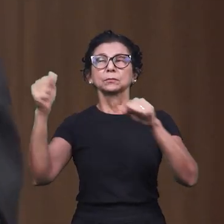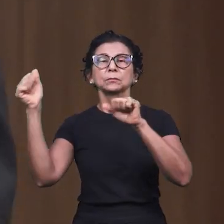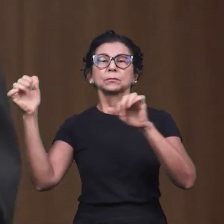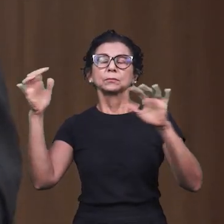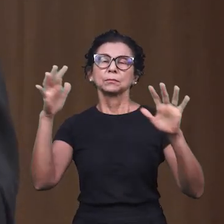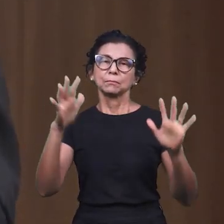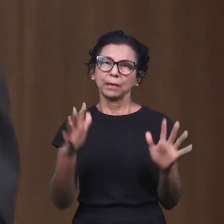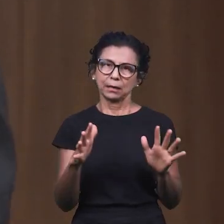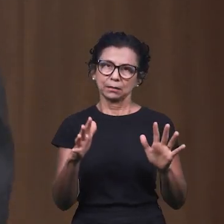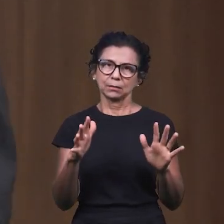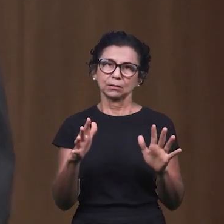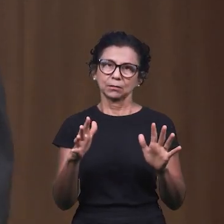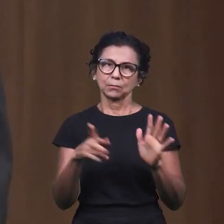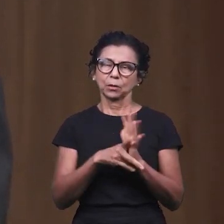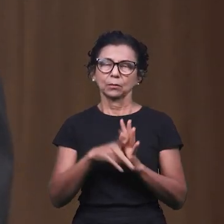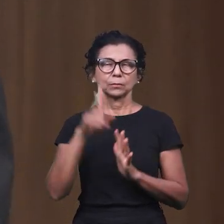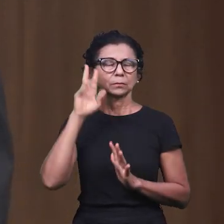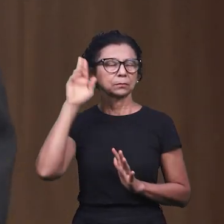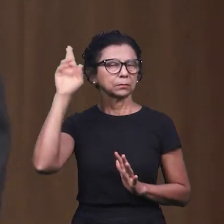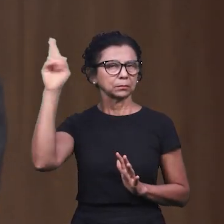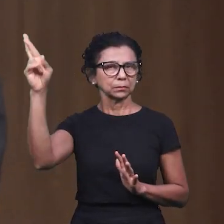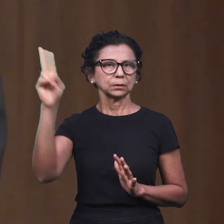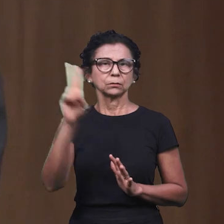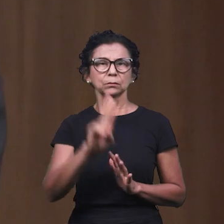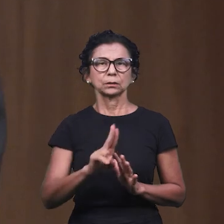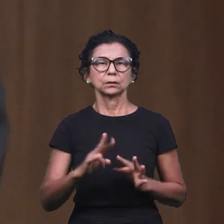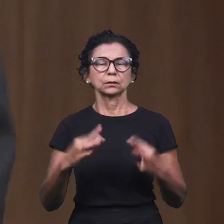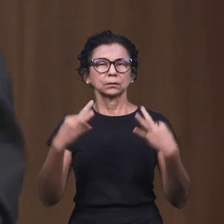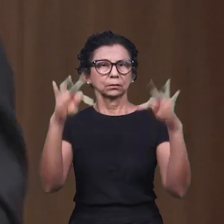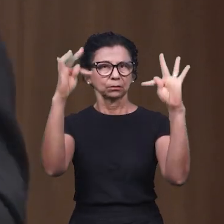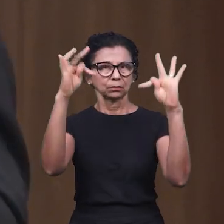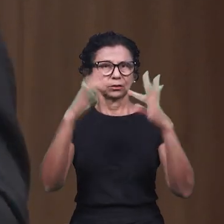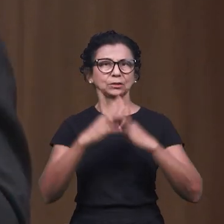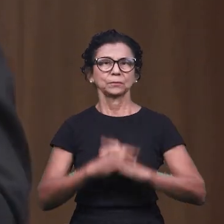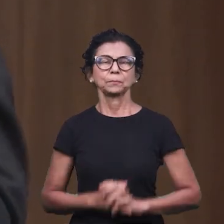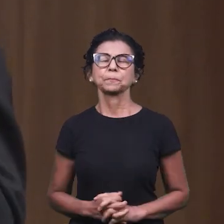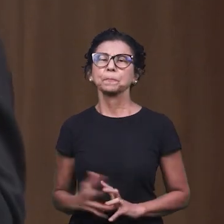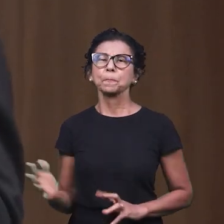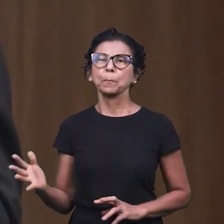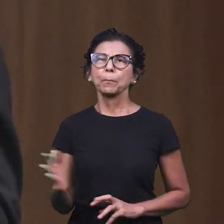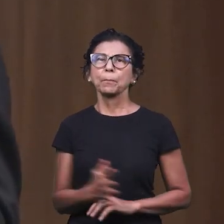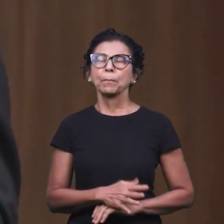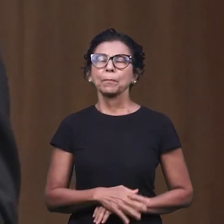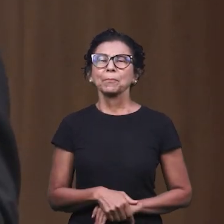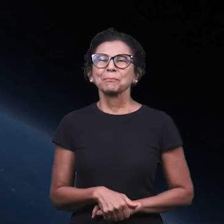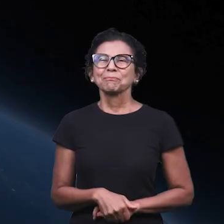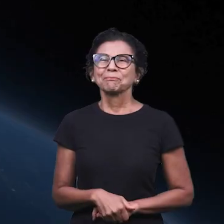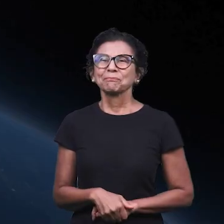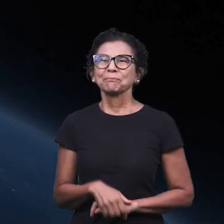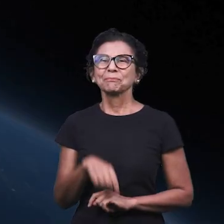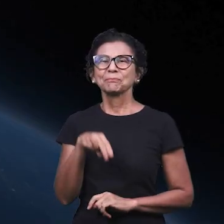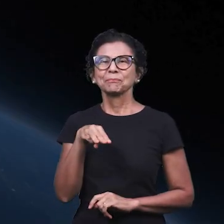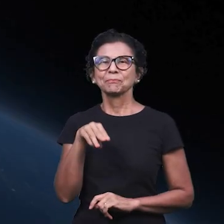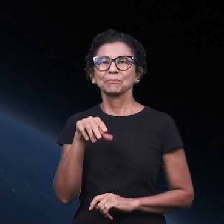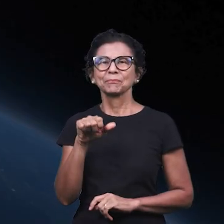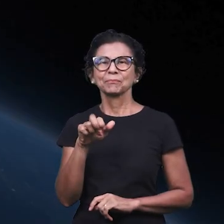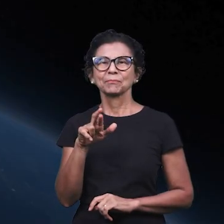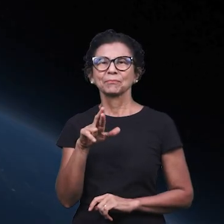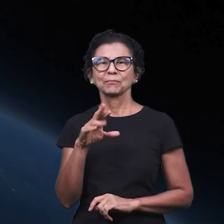palavra para muitas almas, e precisávamos